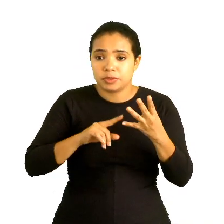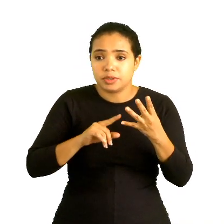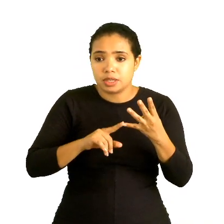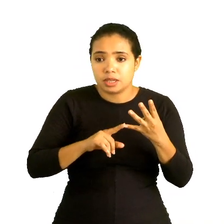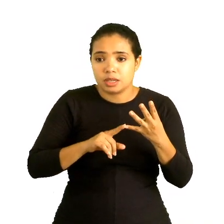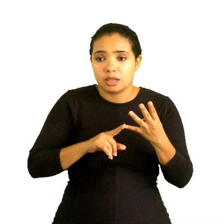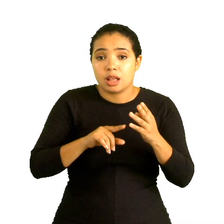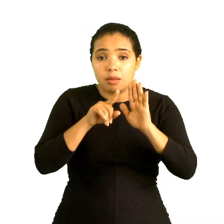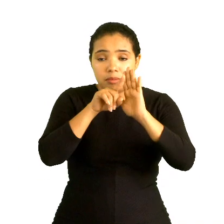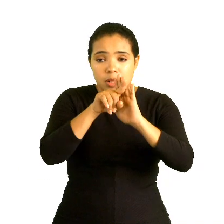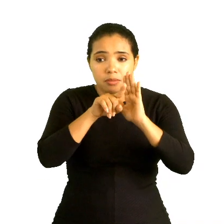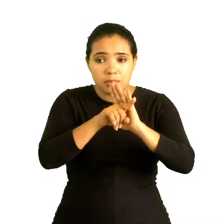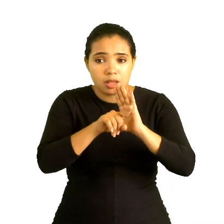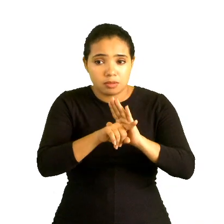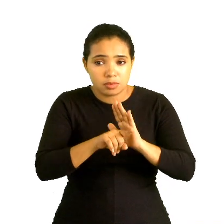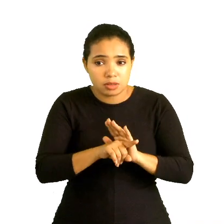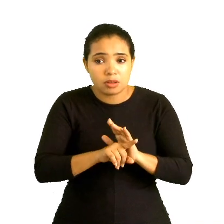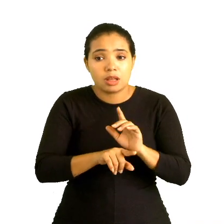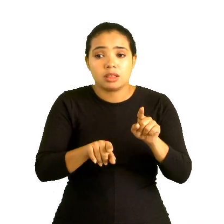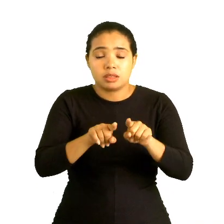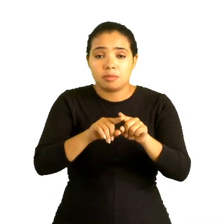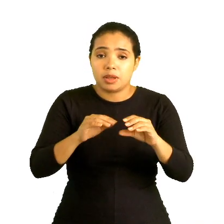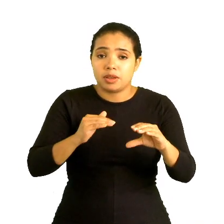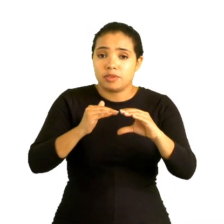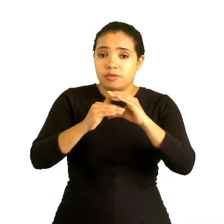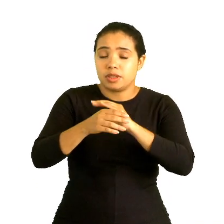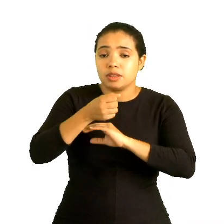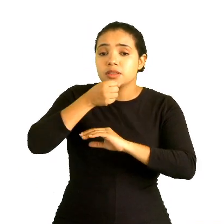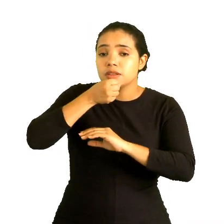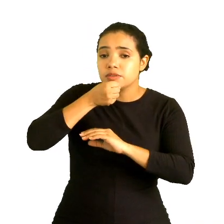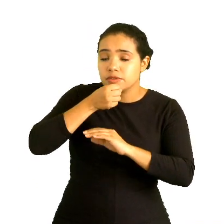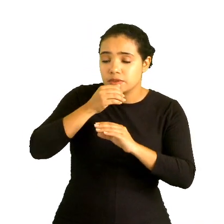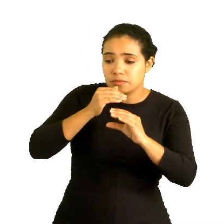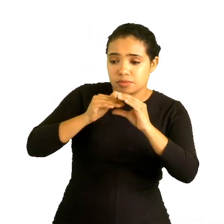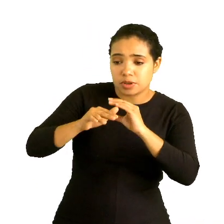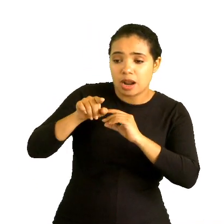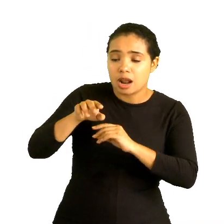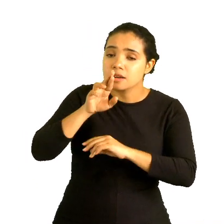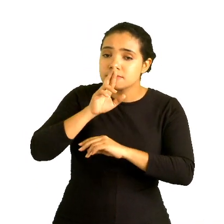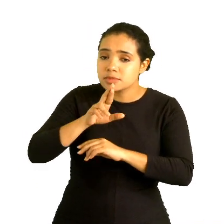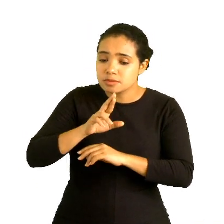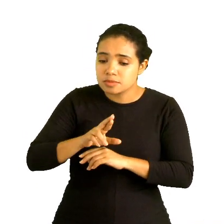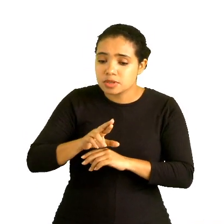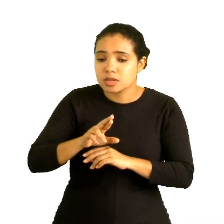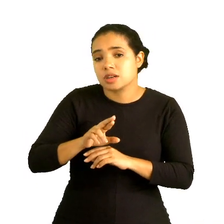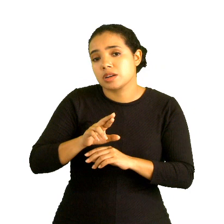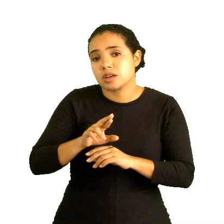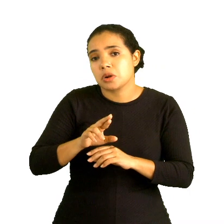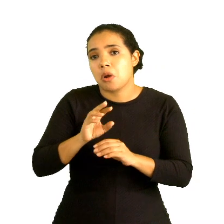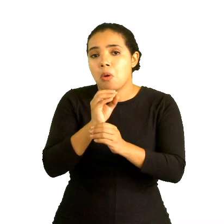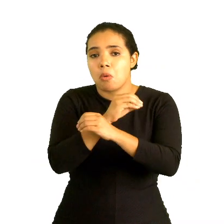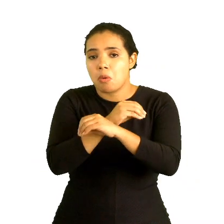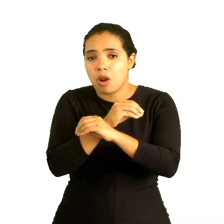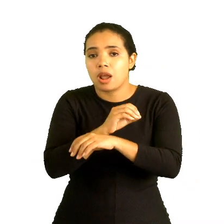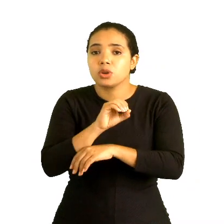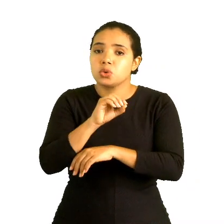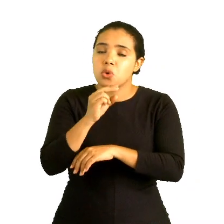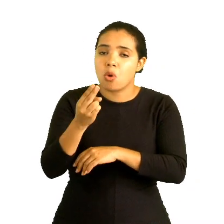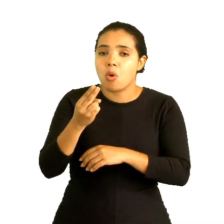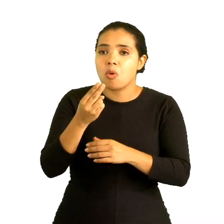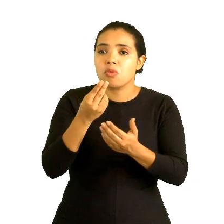digite as perguntas e envie para o seu entrevistado responder online por e-mail, WhatsApp